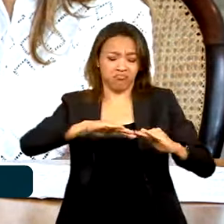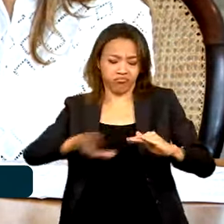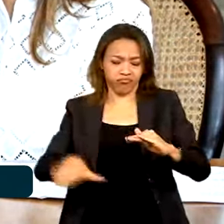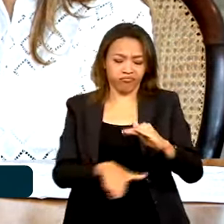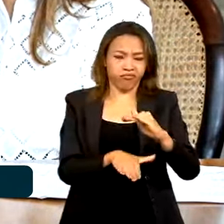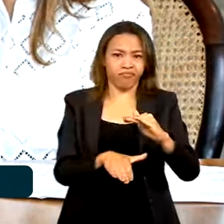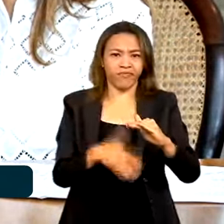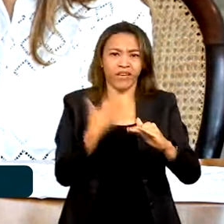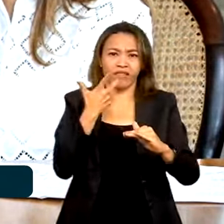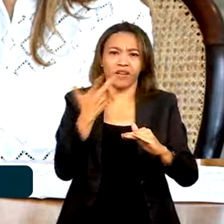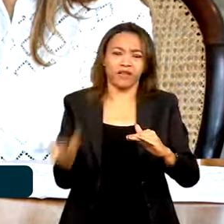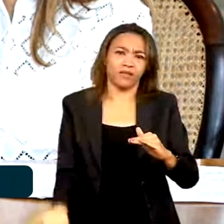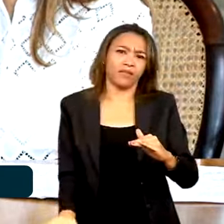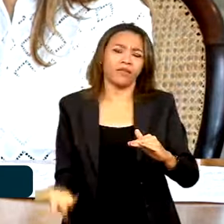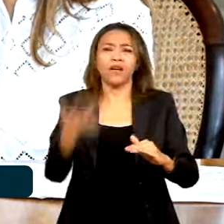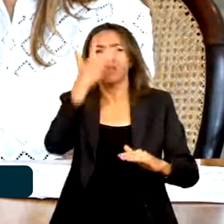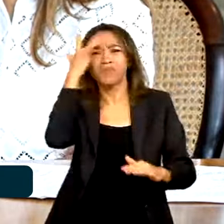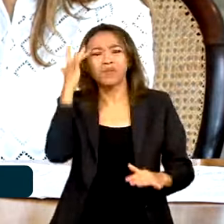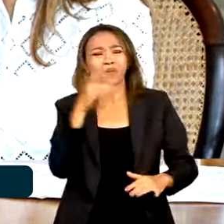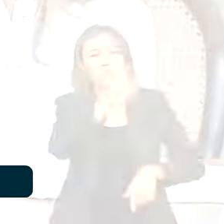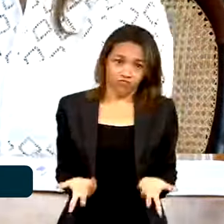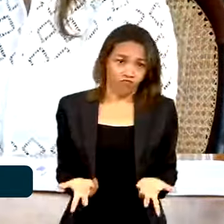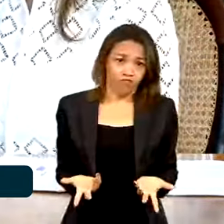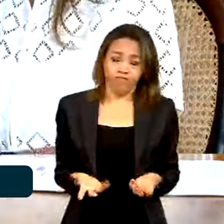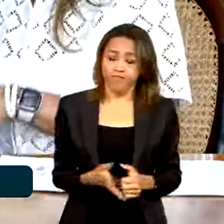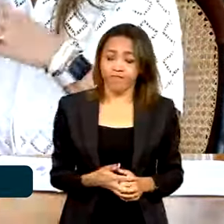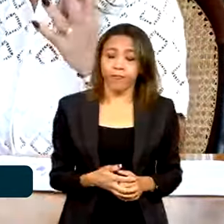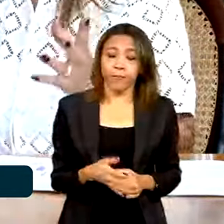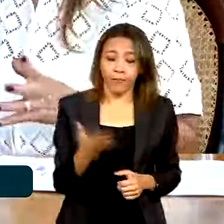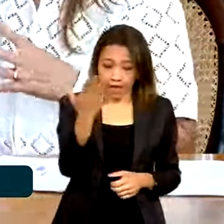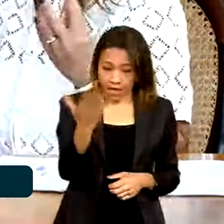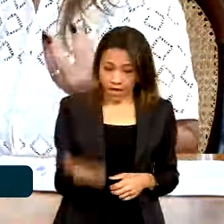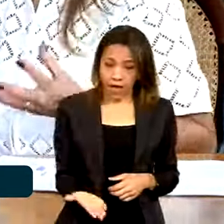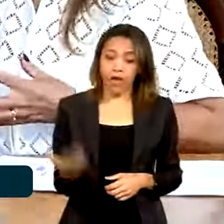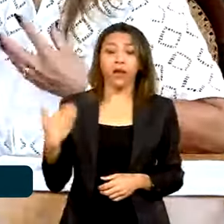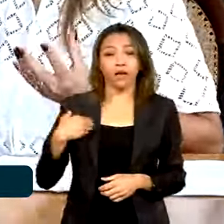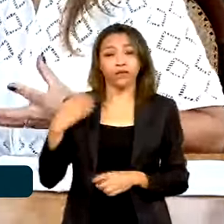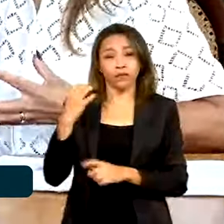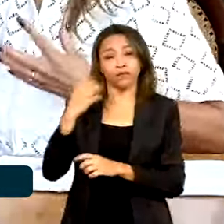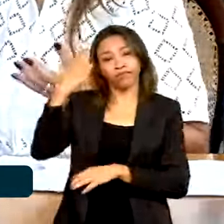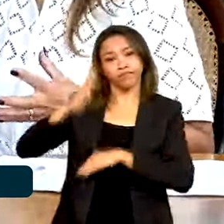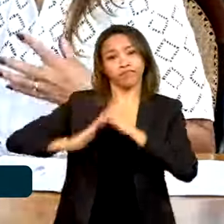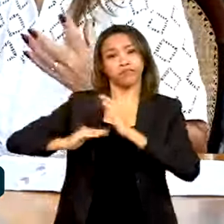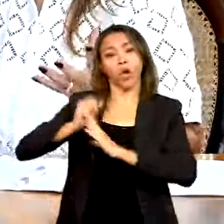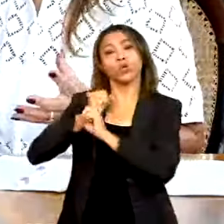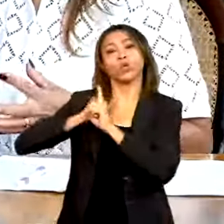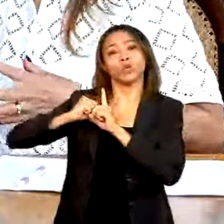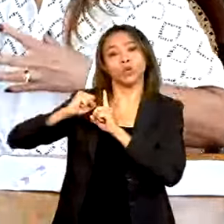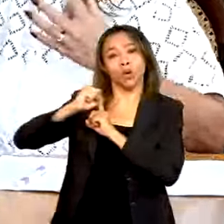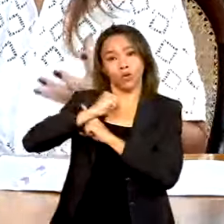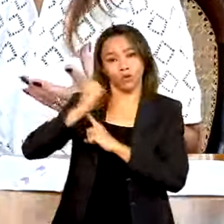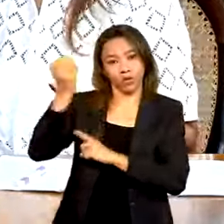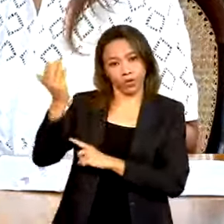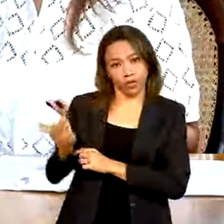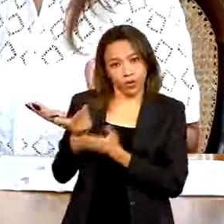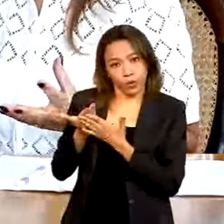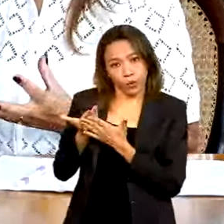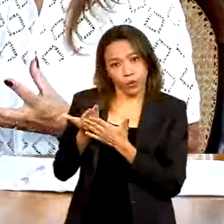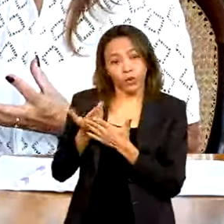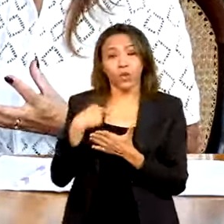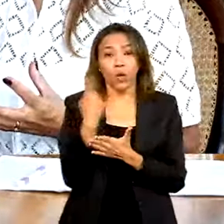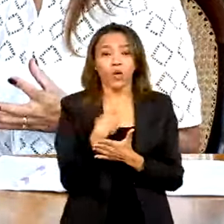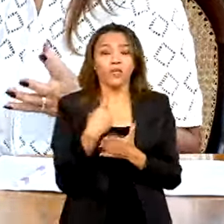estão virando desumanos. A gente, né, aprendeu a criar regras de convivência na sociedade, né, na evolução